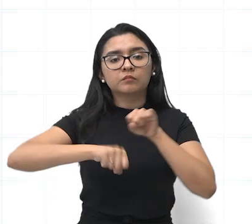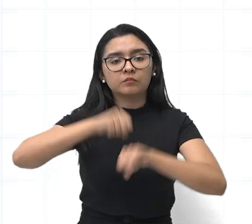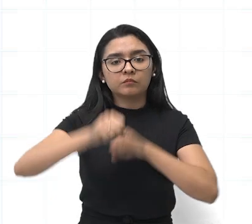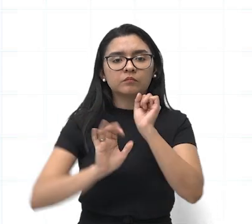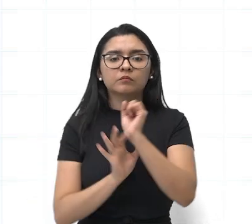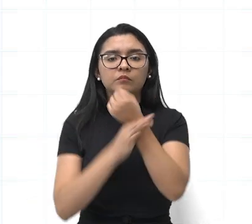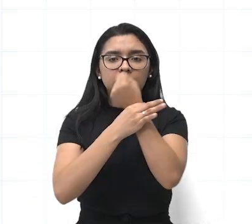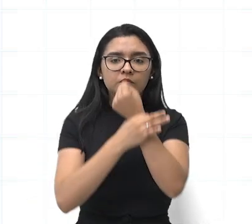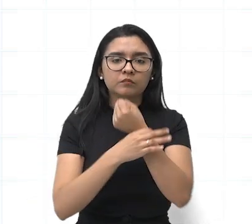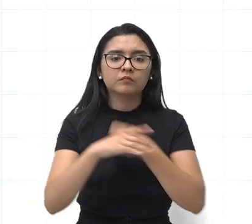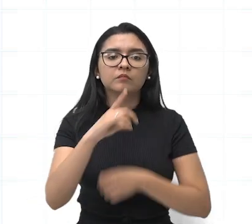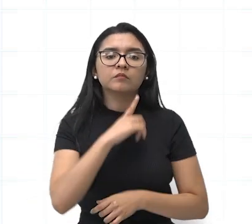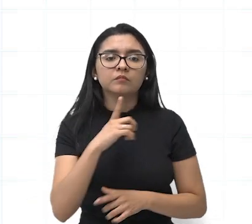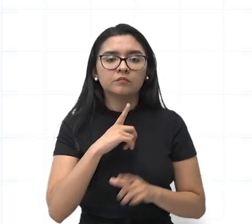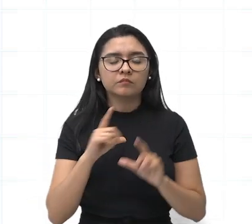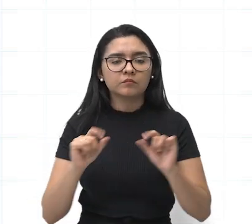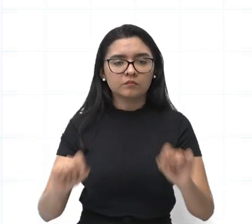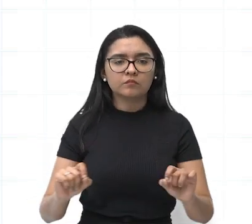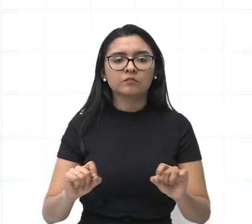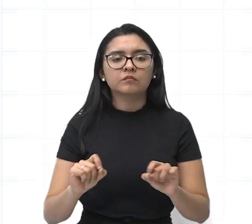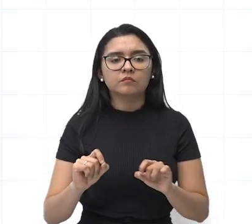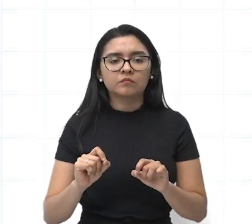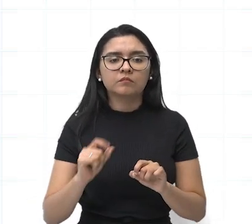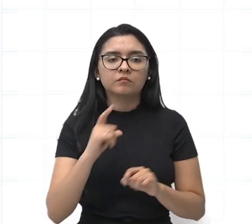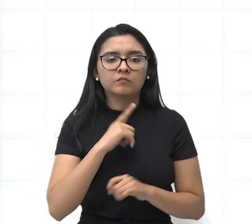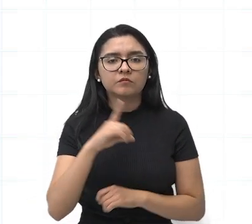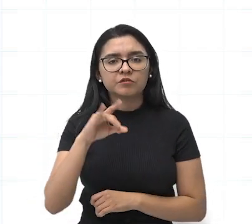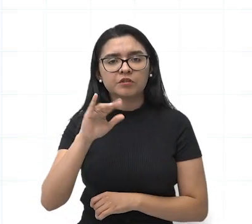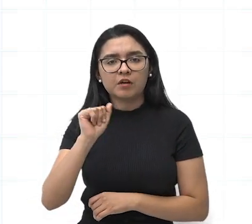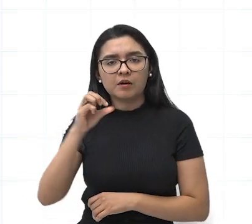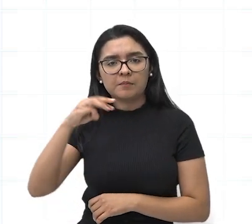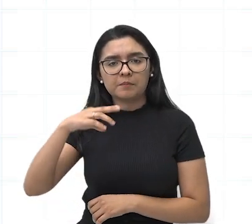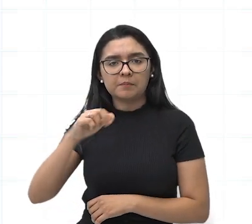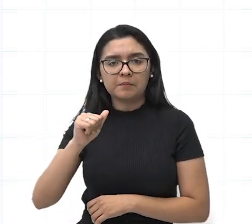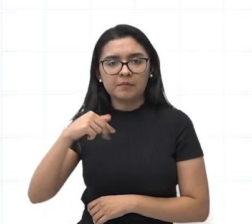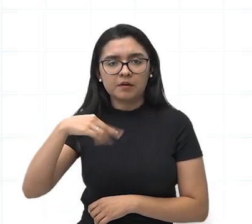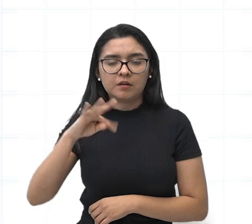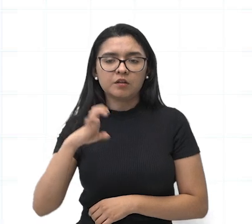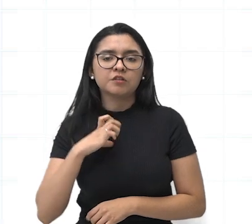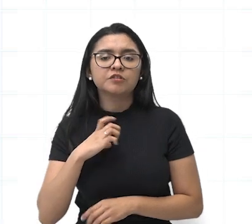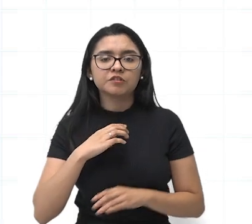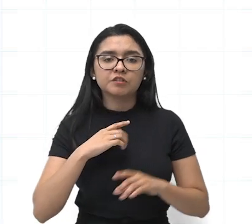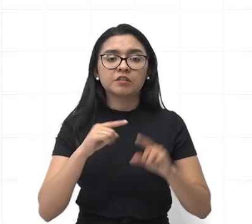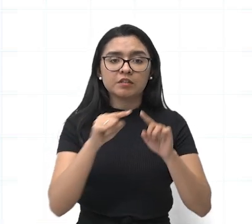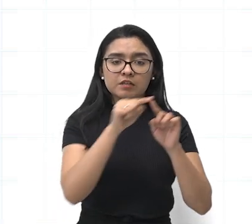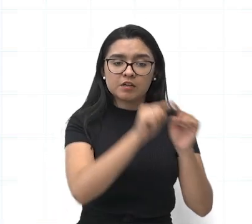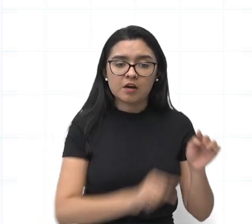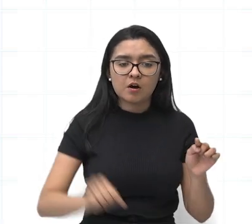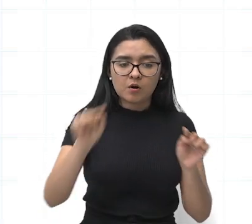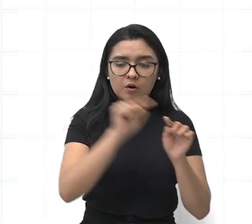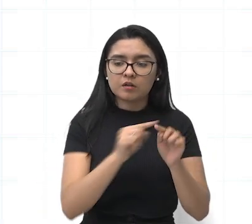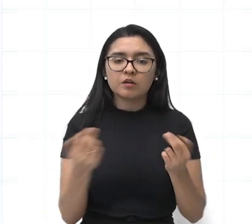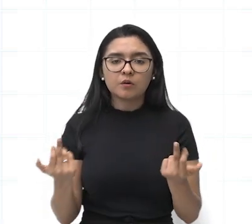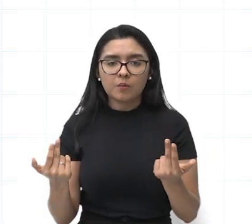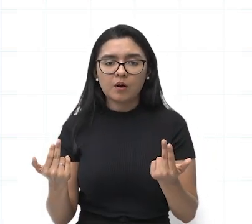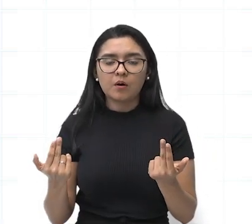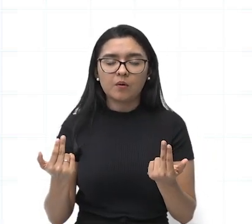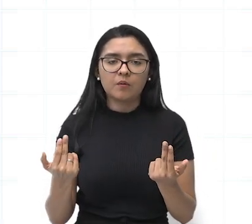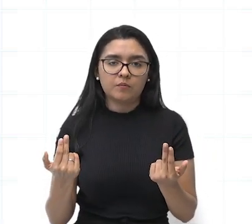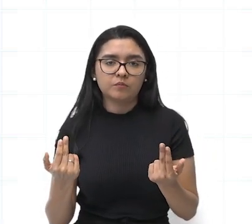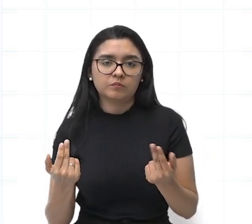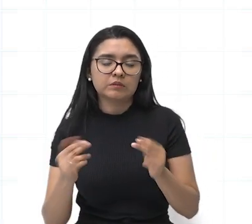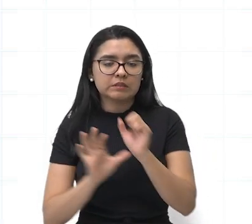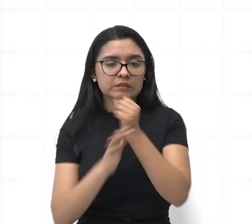apresentava um quadro de diamante e rodas de tamanho igual, tornando-a mais estável, segura